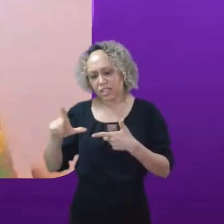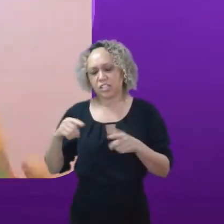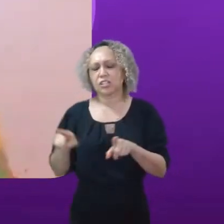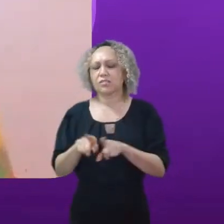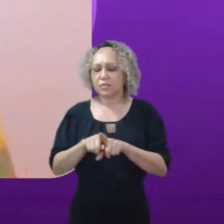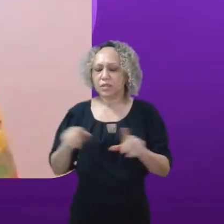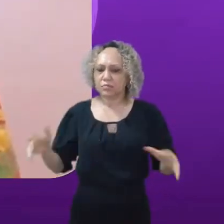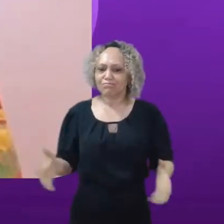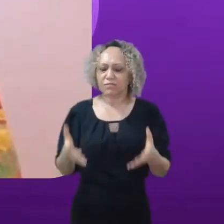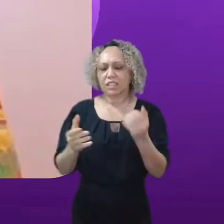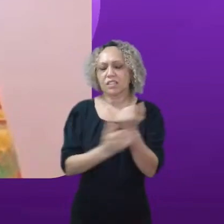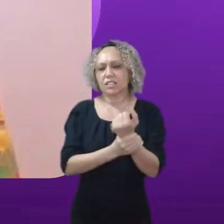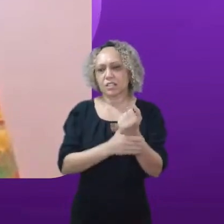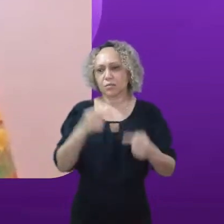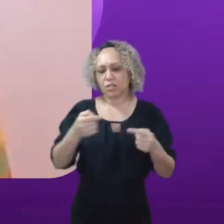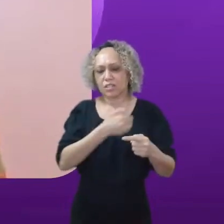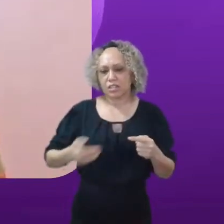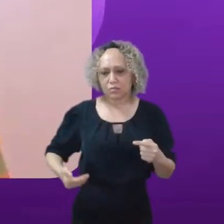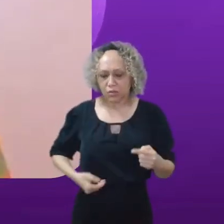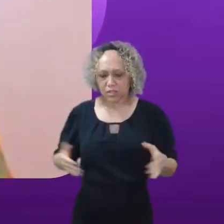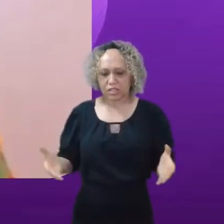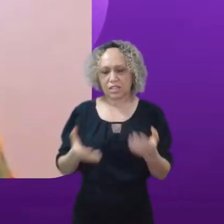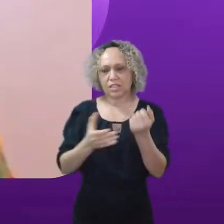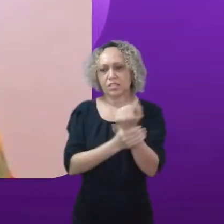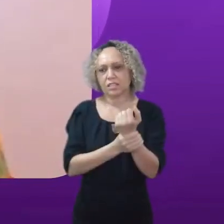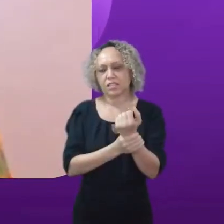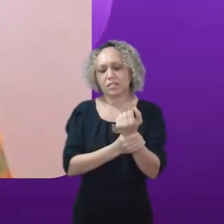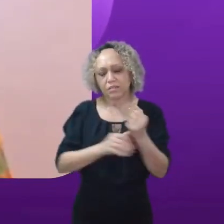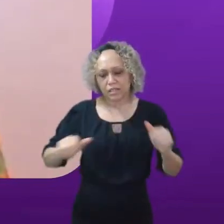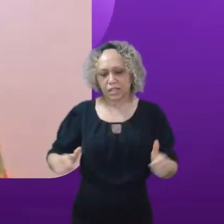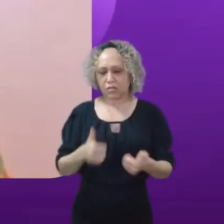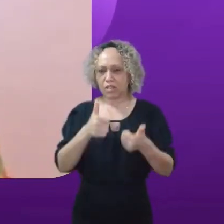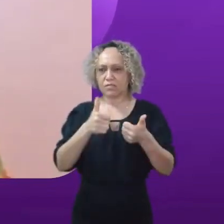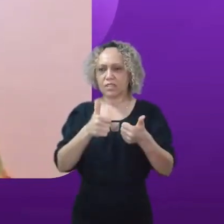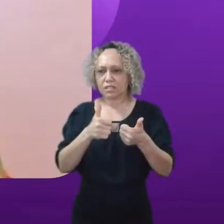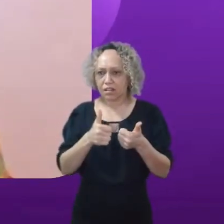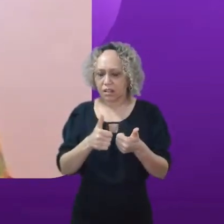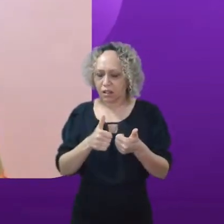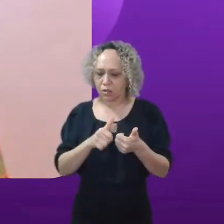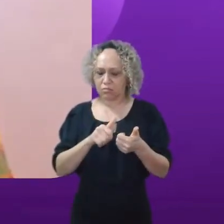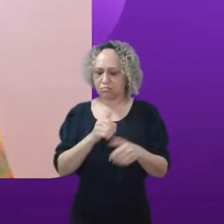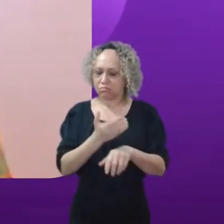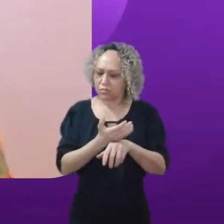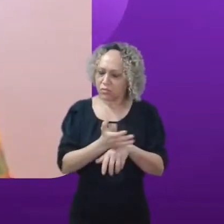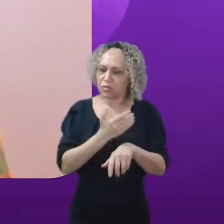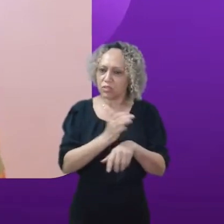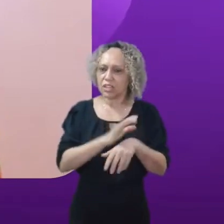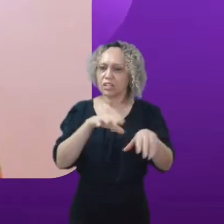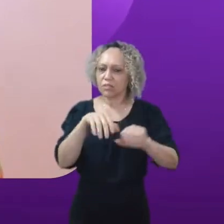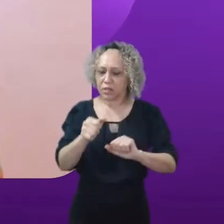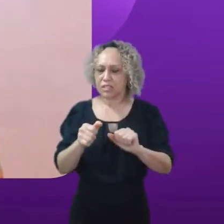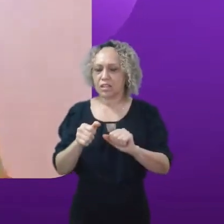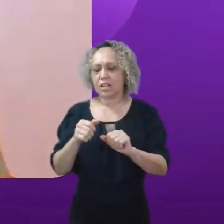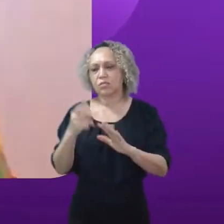esse incentivo, através da qualificação, através do incentivo para os projetos que já existem, através da visibilidade